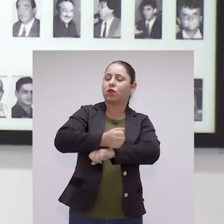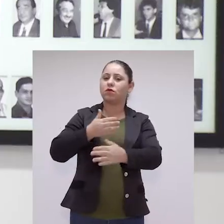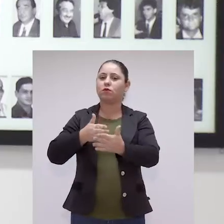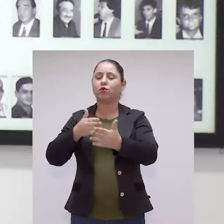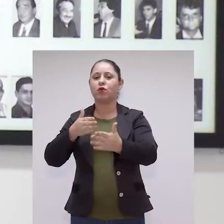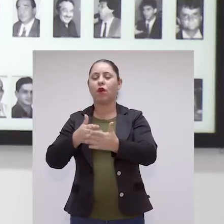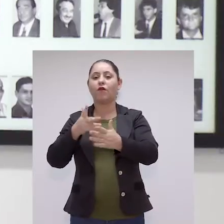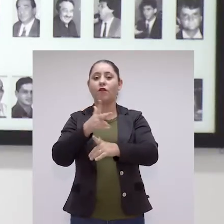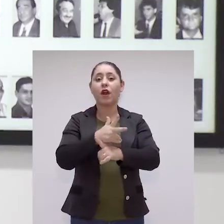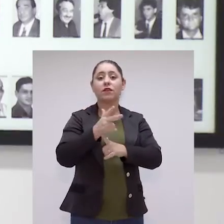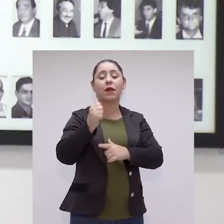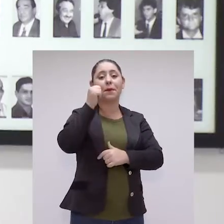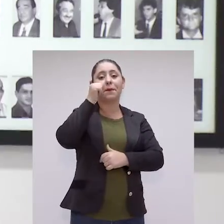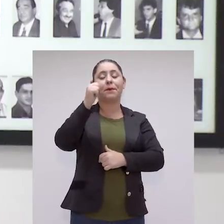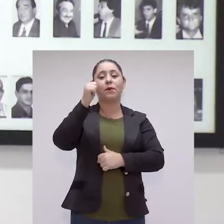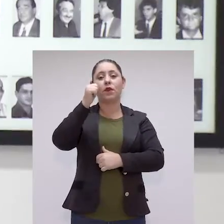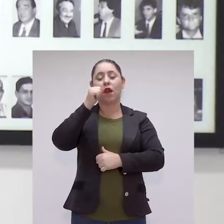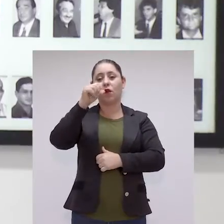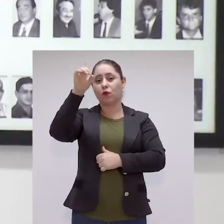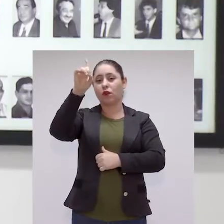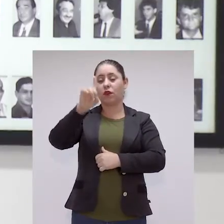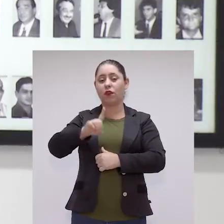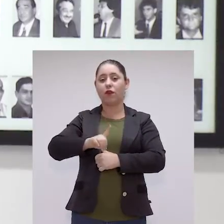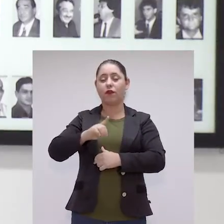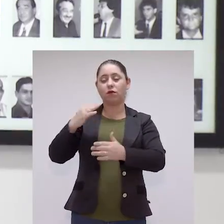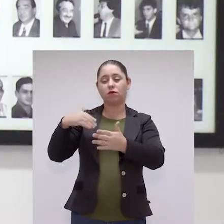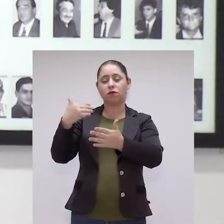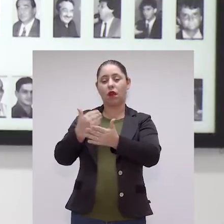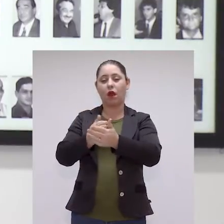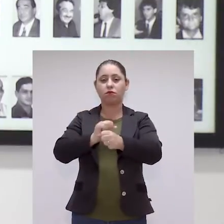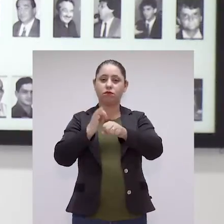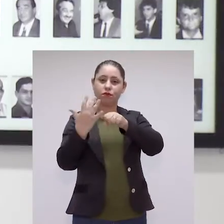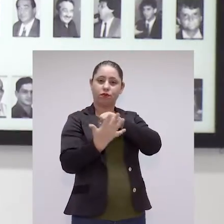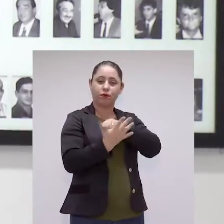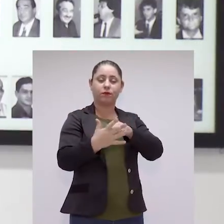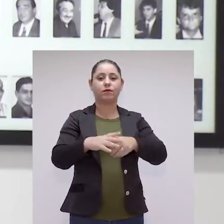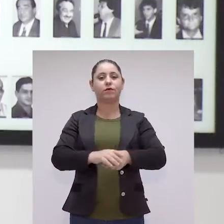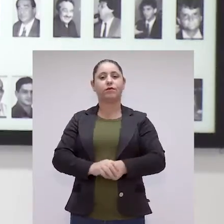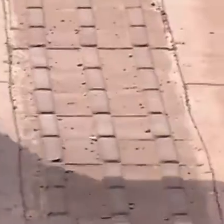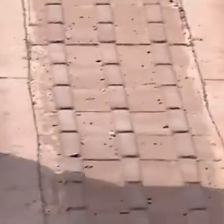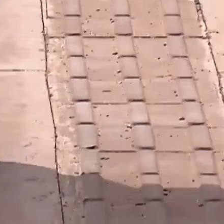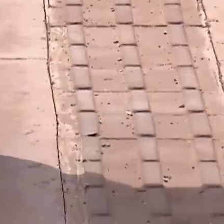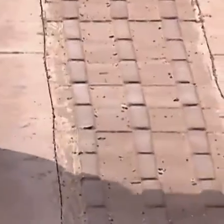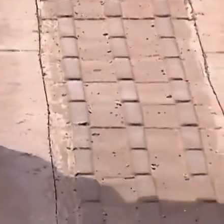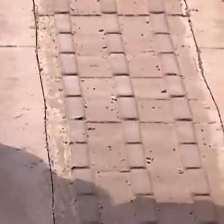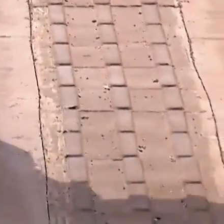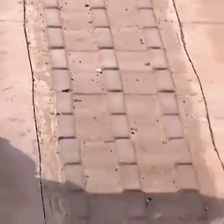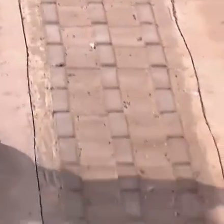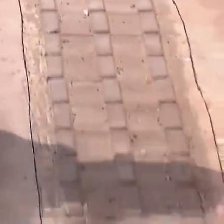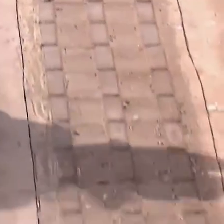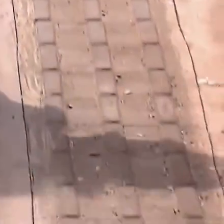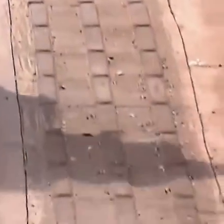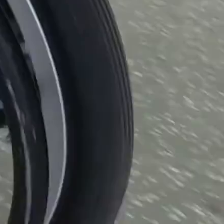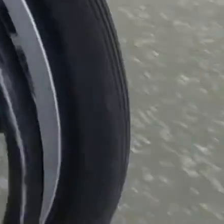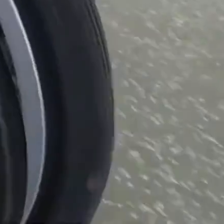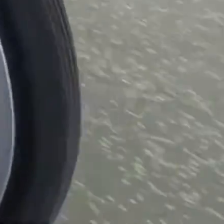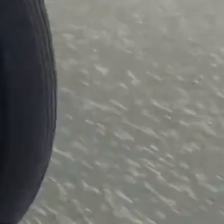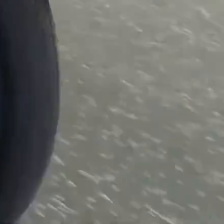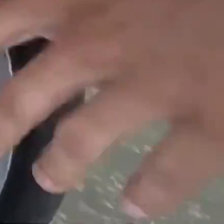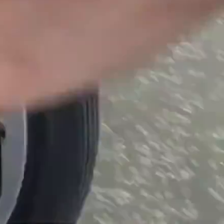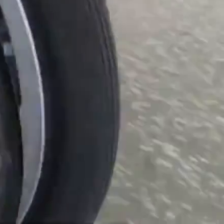os desafios e superações das mulheres com deficiência ao longo da pandemia.